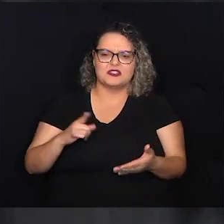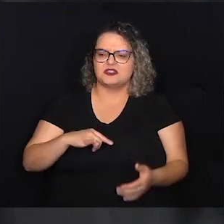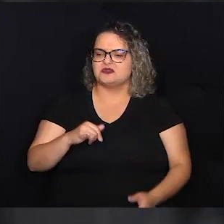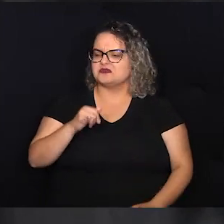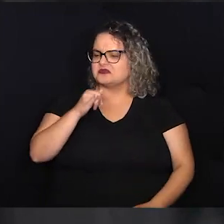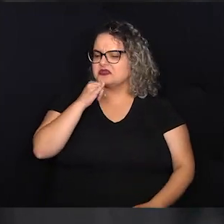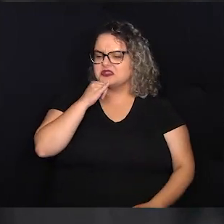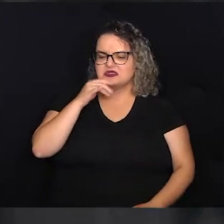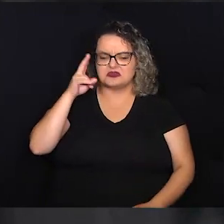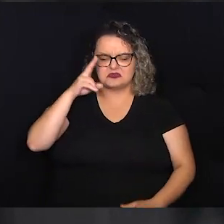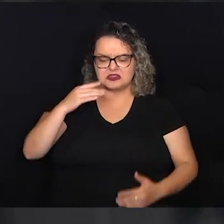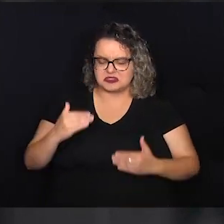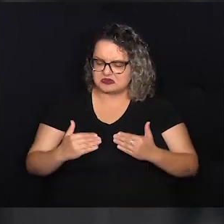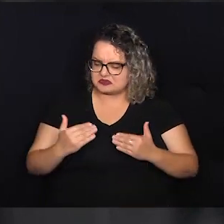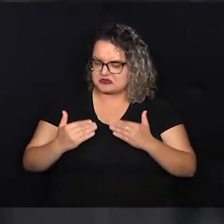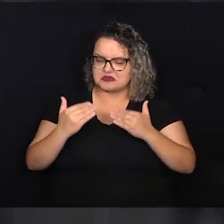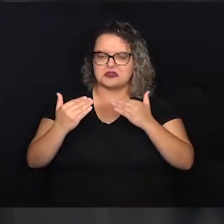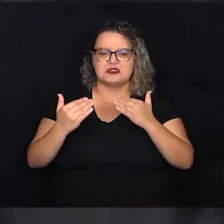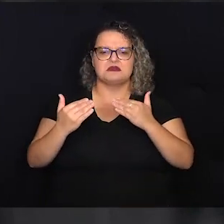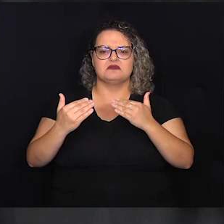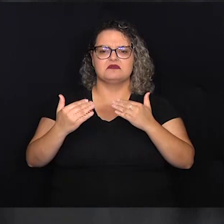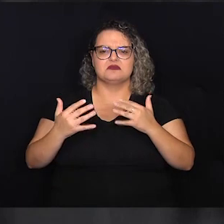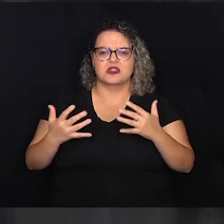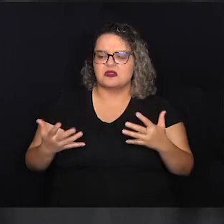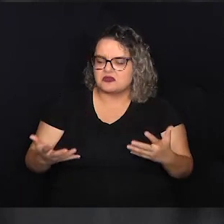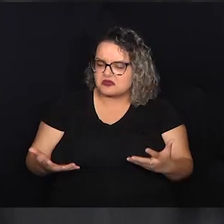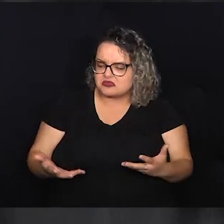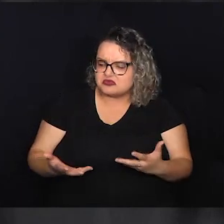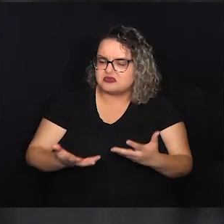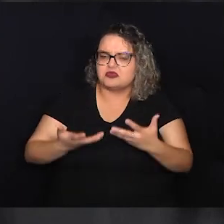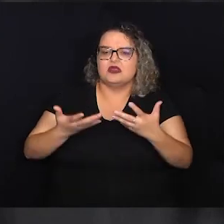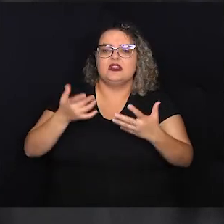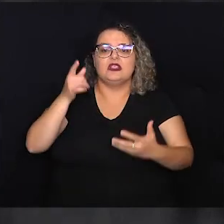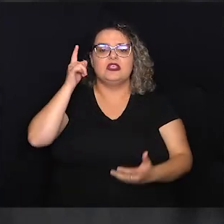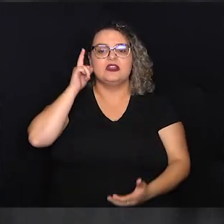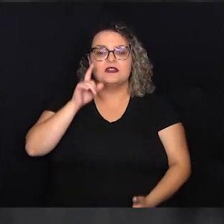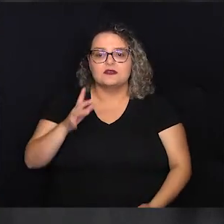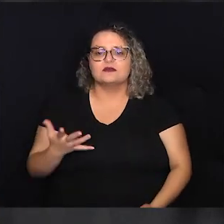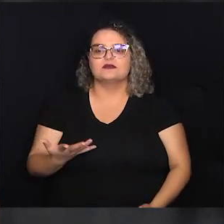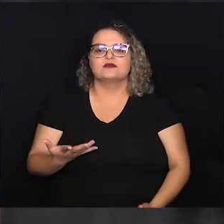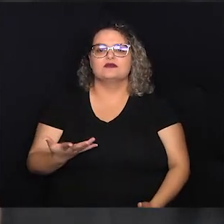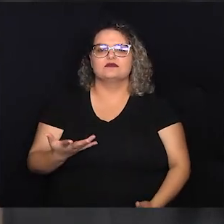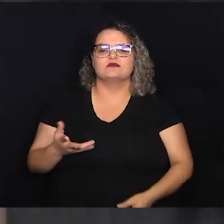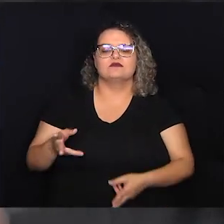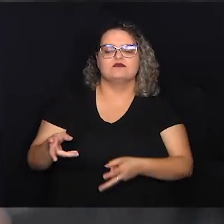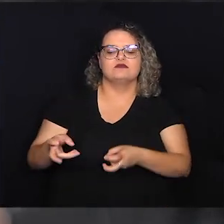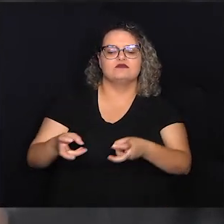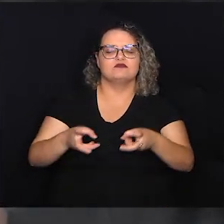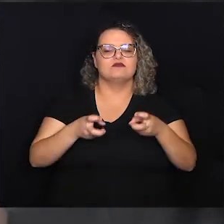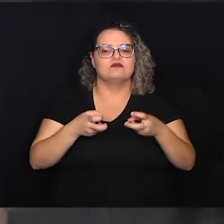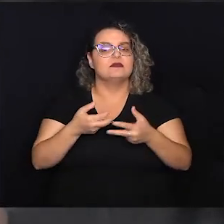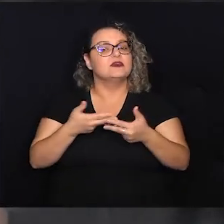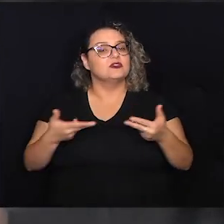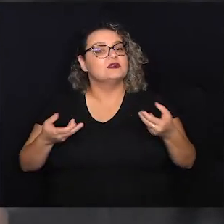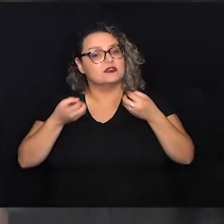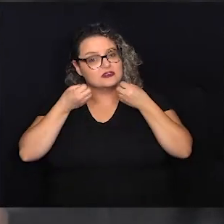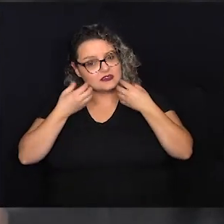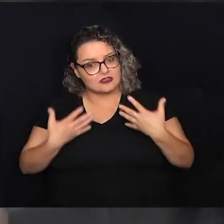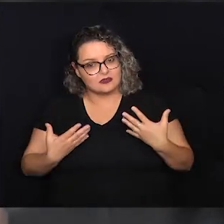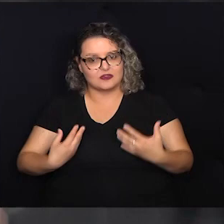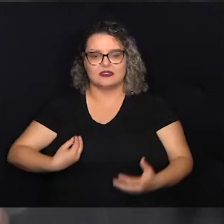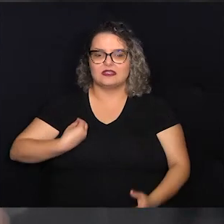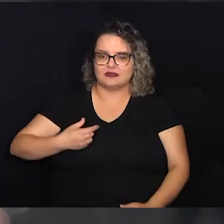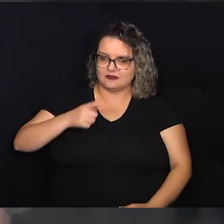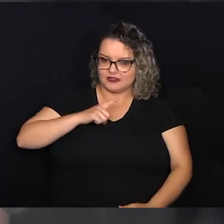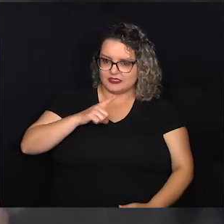exemplo, ele conseguia fazer com que ele enaltecesse de tal forma que você conseguia captar tanta coisas boas que a